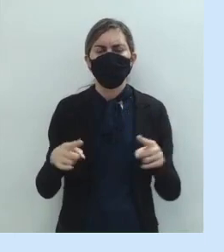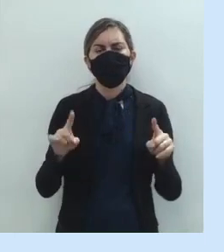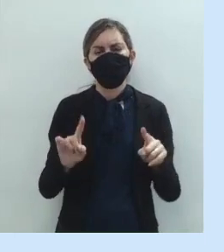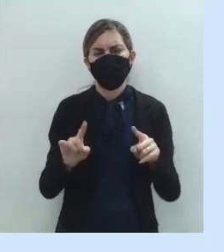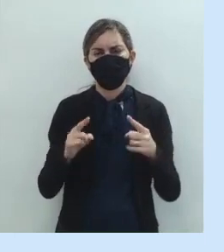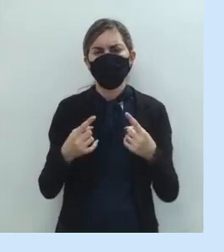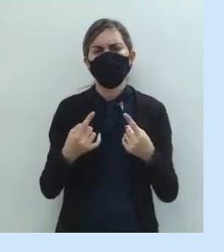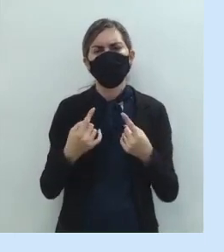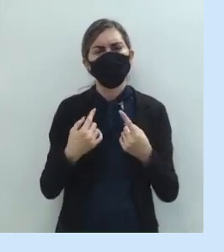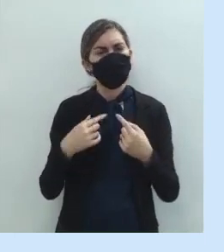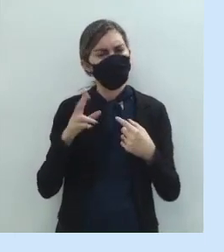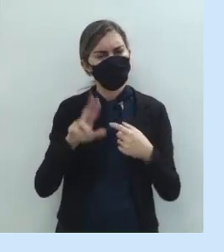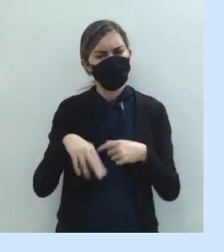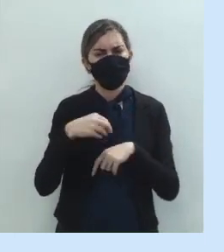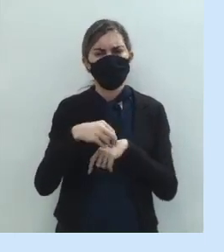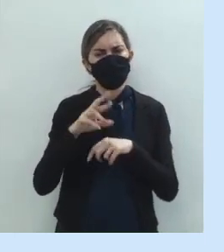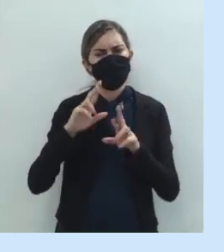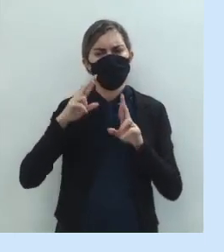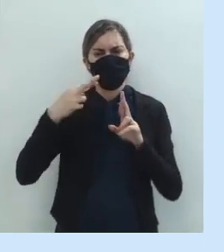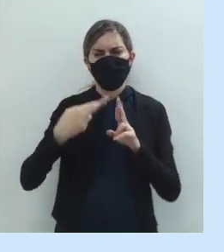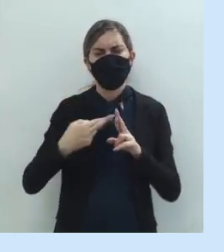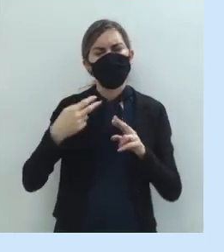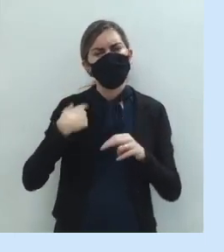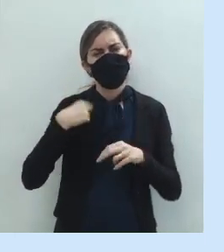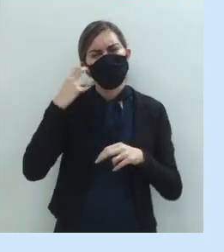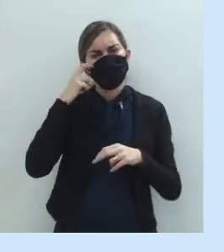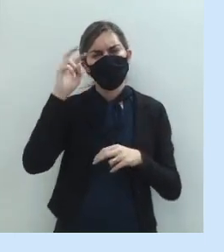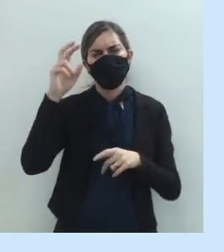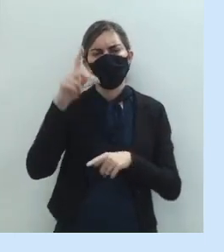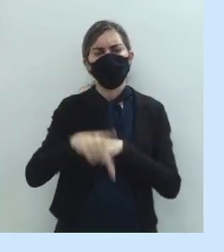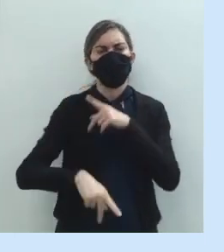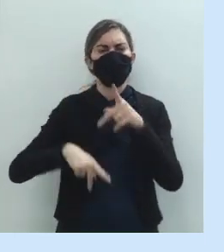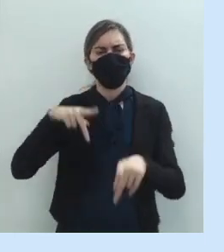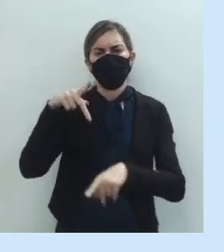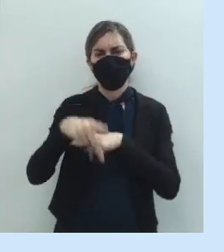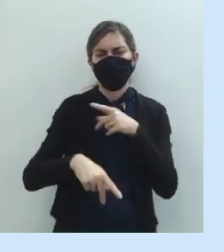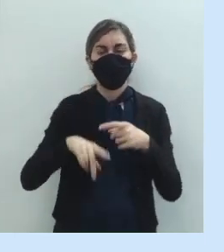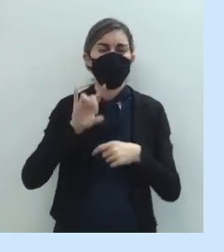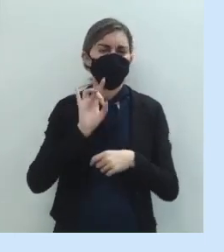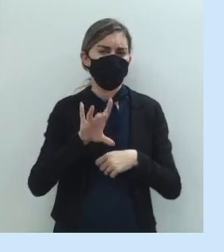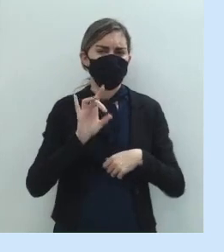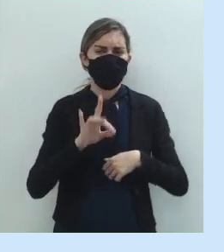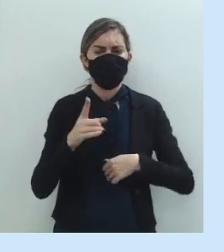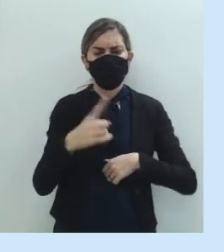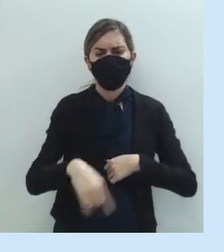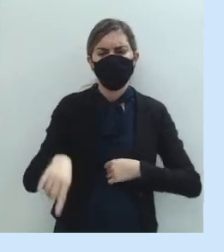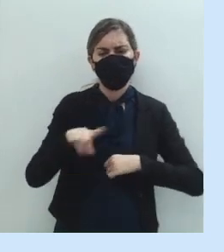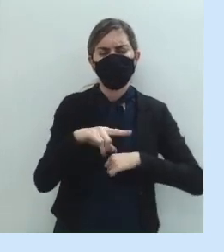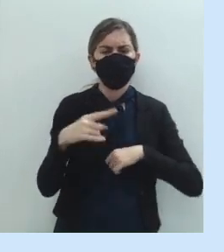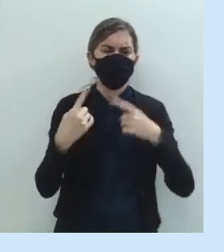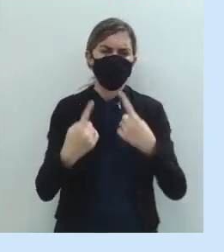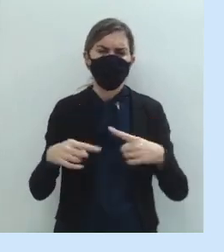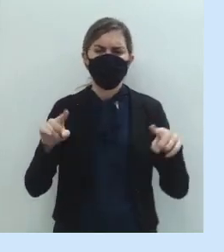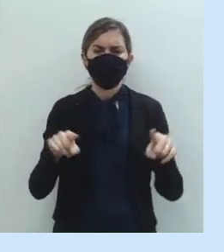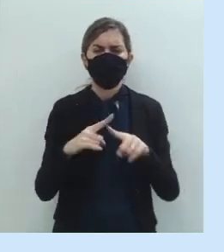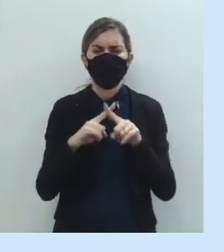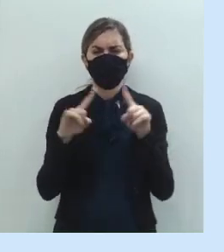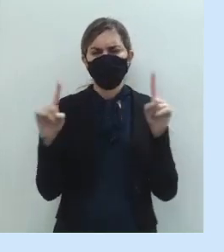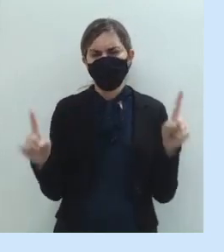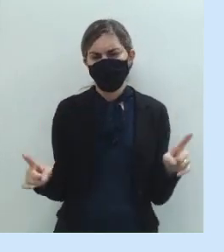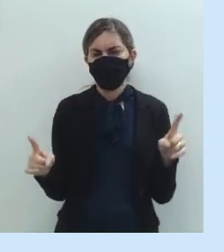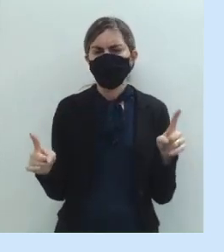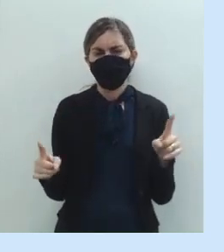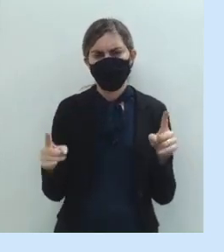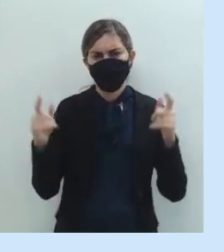cenário musical, essa referência da nossa cultura popular. Então, não só no nosso cenário musical, mas no nosso